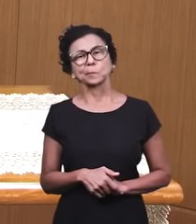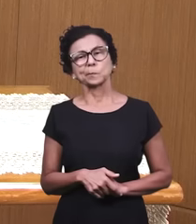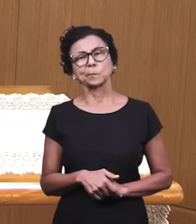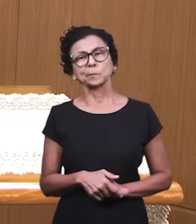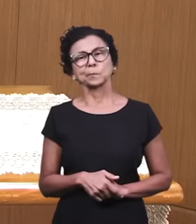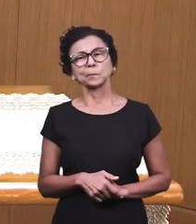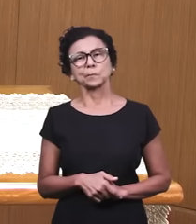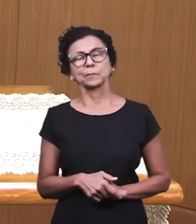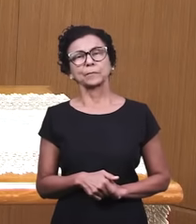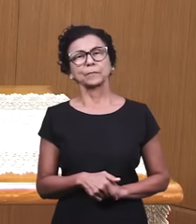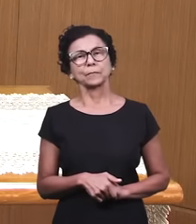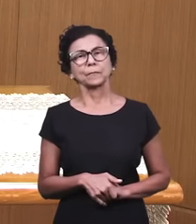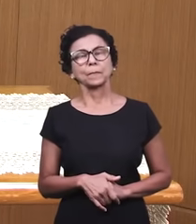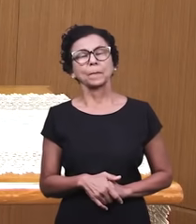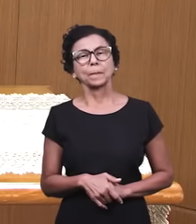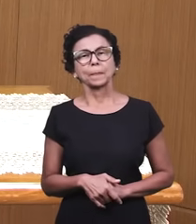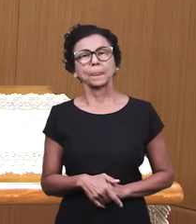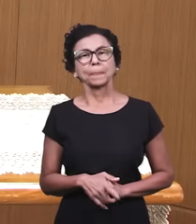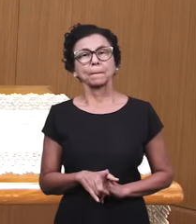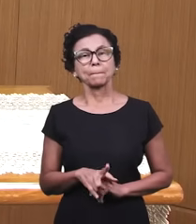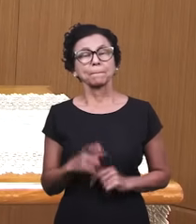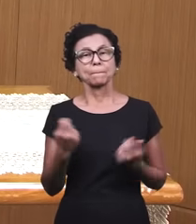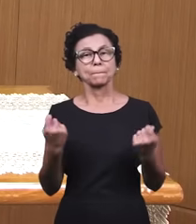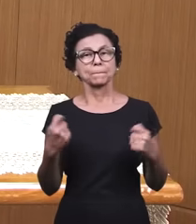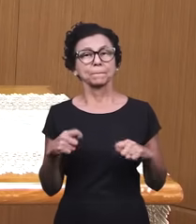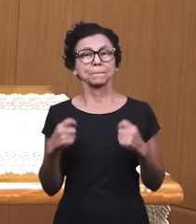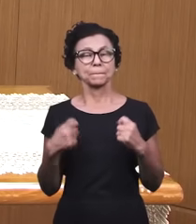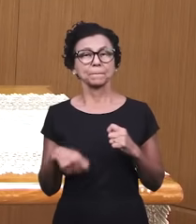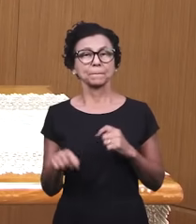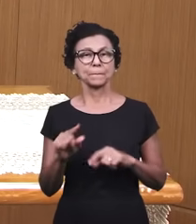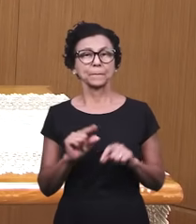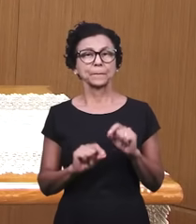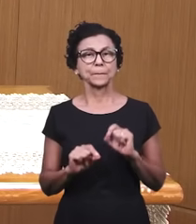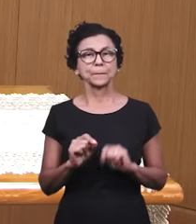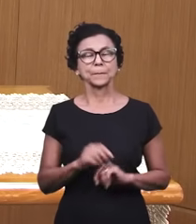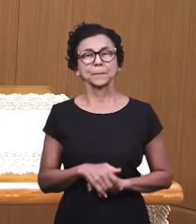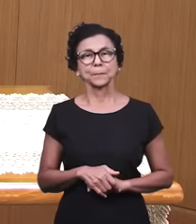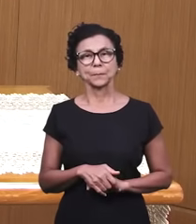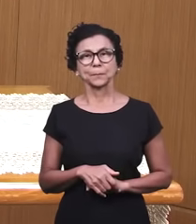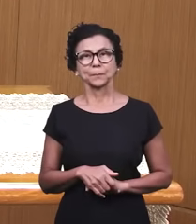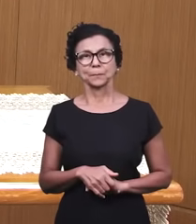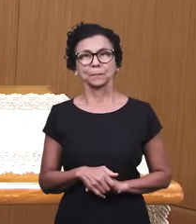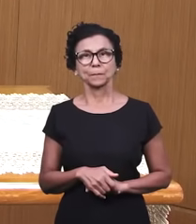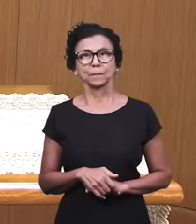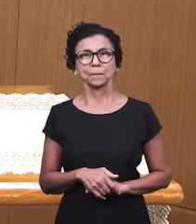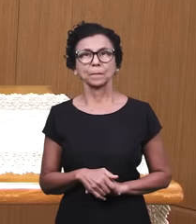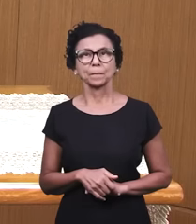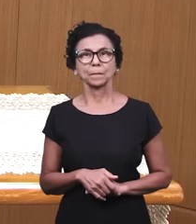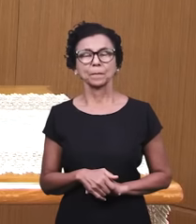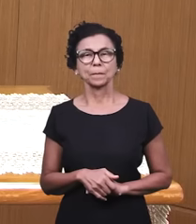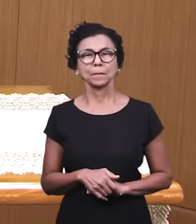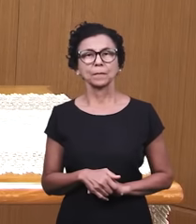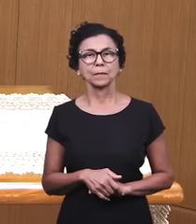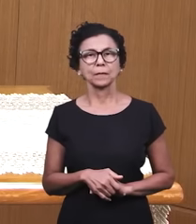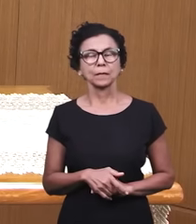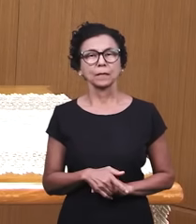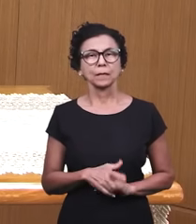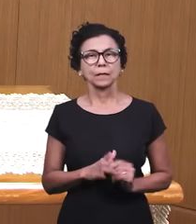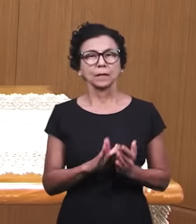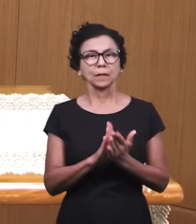mas é necessário dizermos que, como está escrito aqui na palavra,